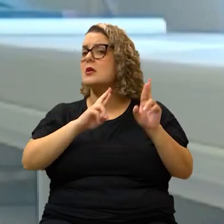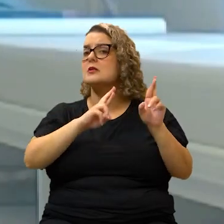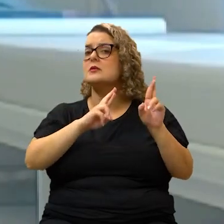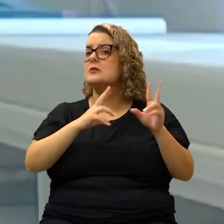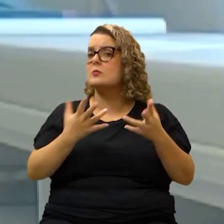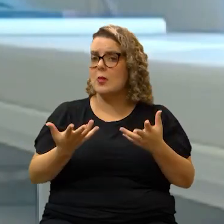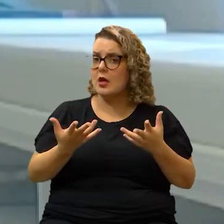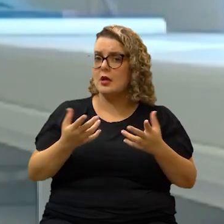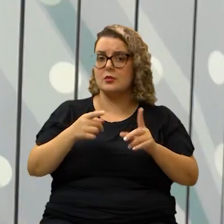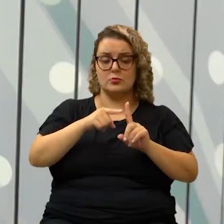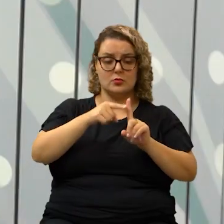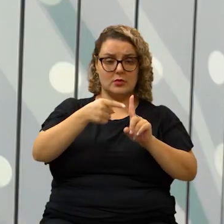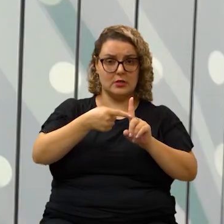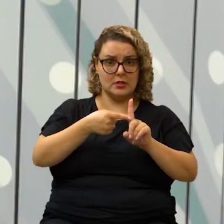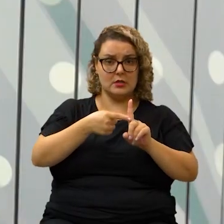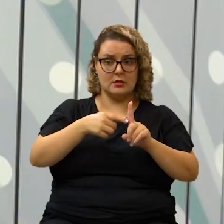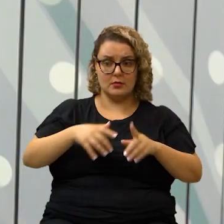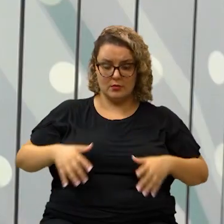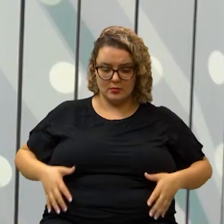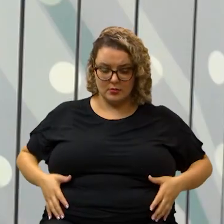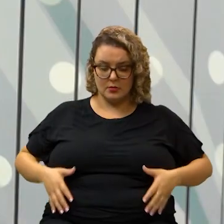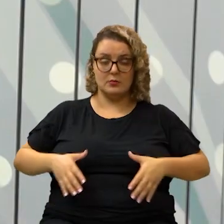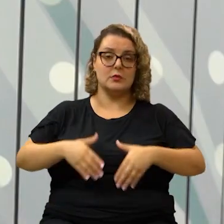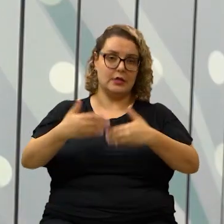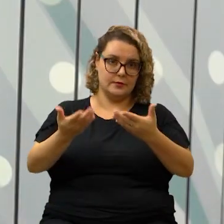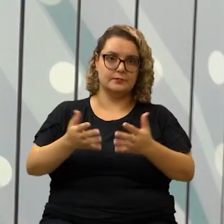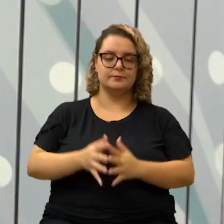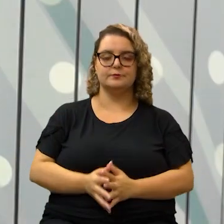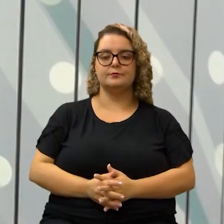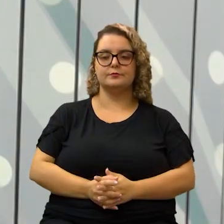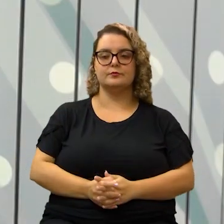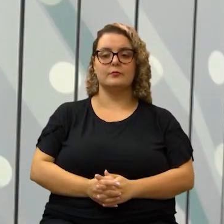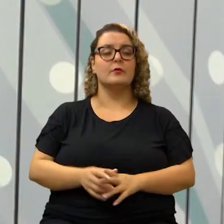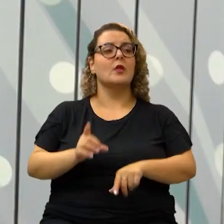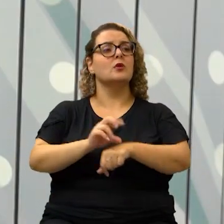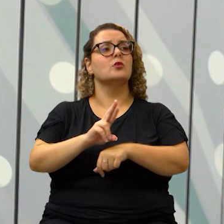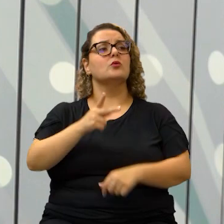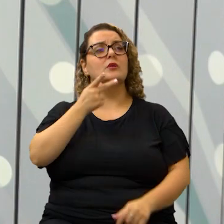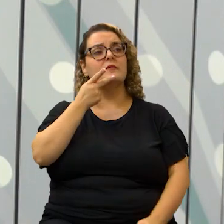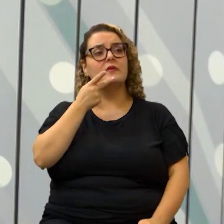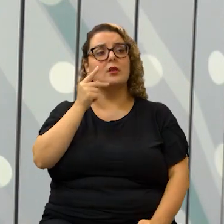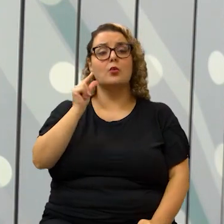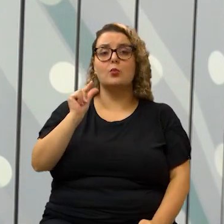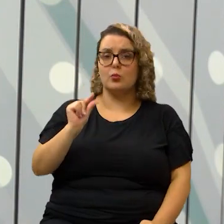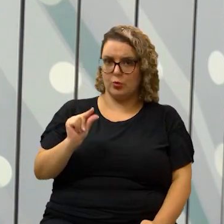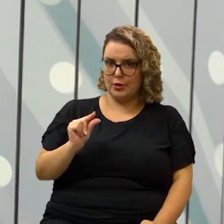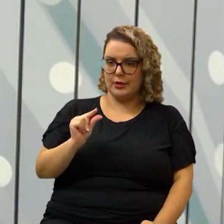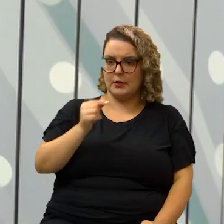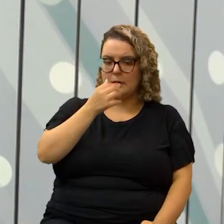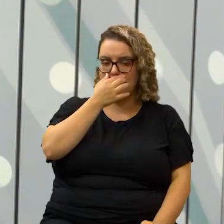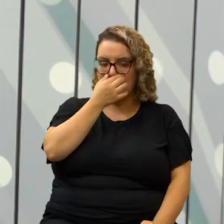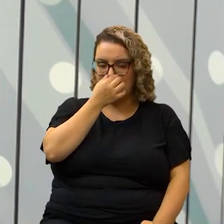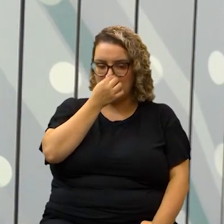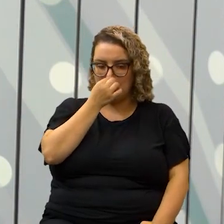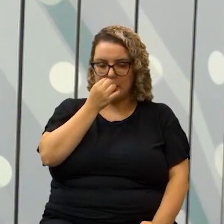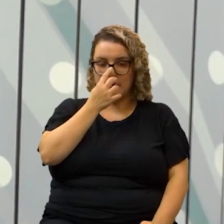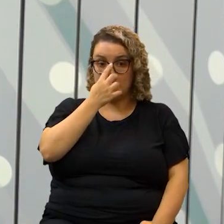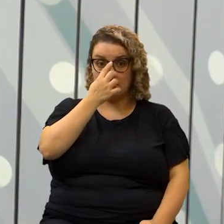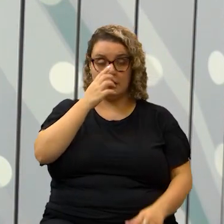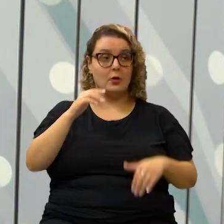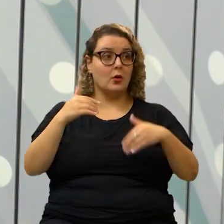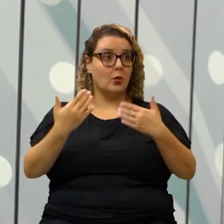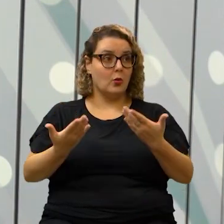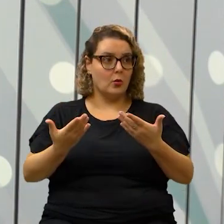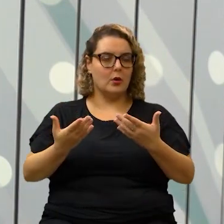enfim. Doutora, agora vamos falar um pouquinho quais seriam as orientações no caso dos bebês,